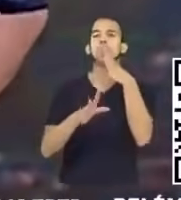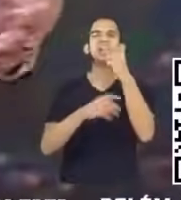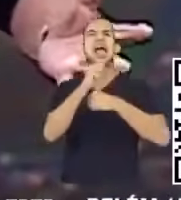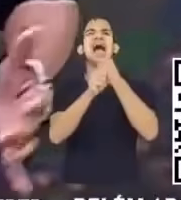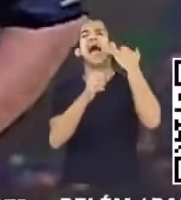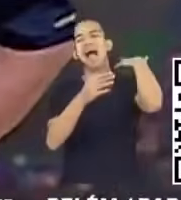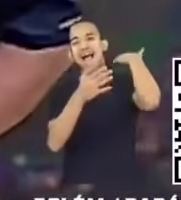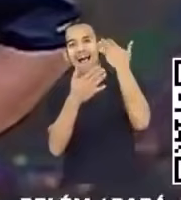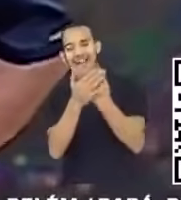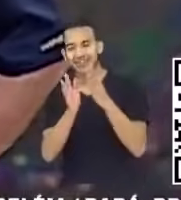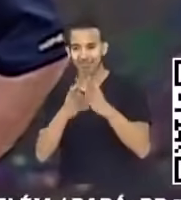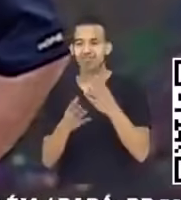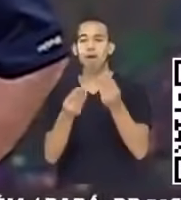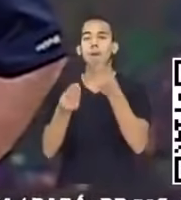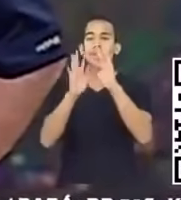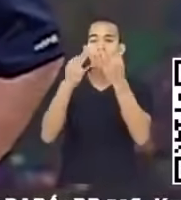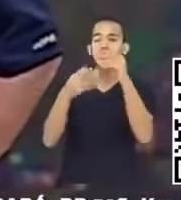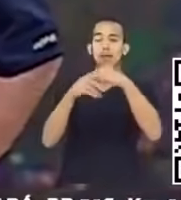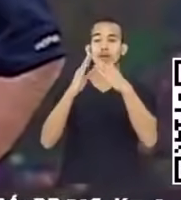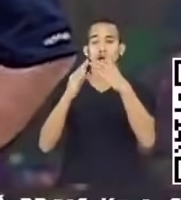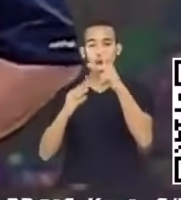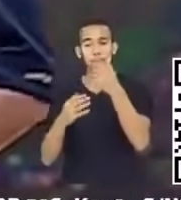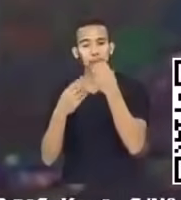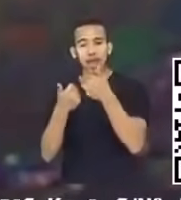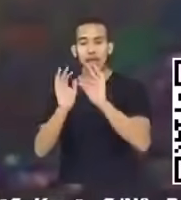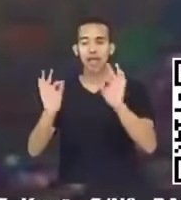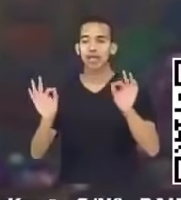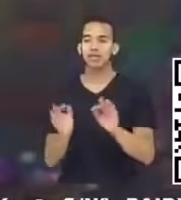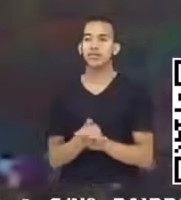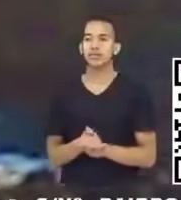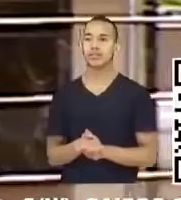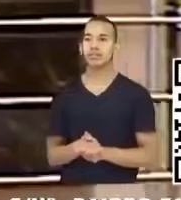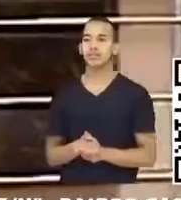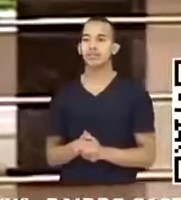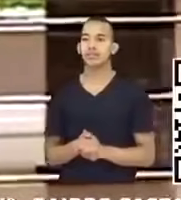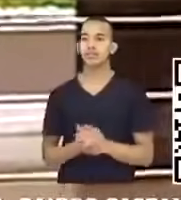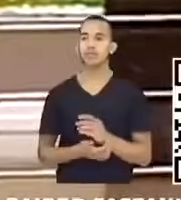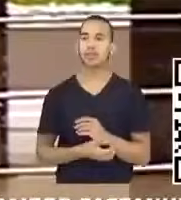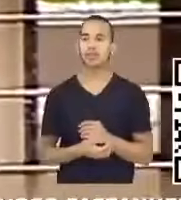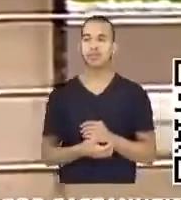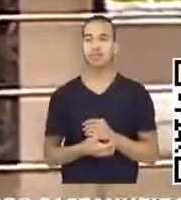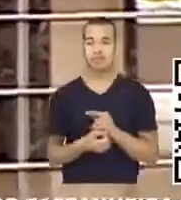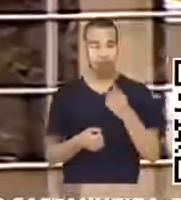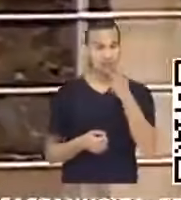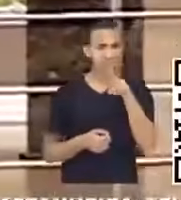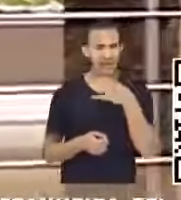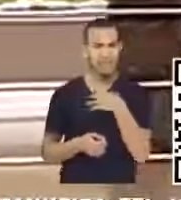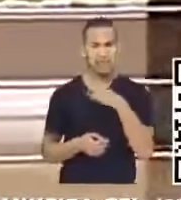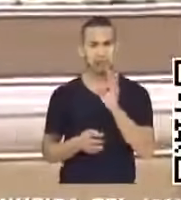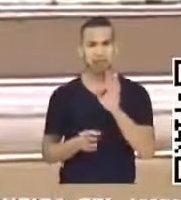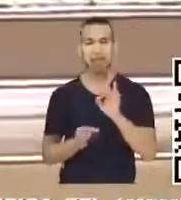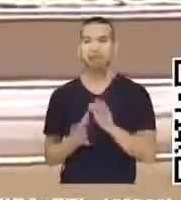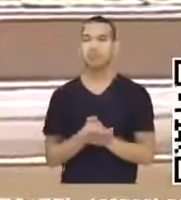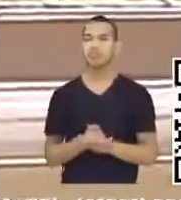E aí rapaz como é que tá a sua família sua casa aí falou com meu sobrinho ele é assim mesmo e filé e